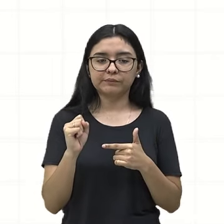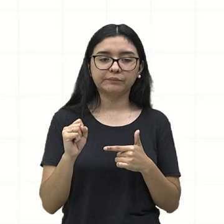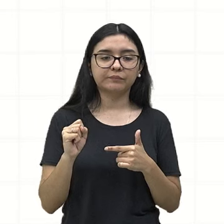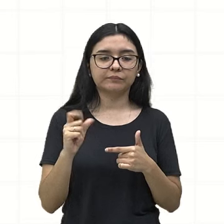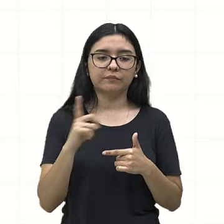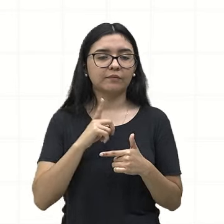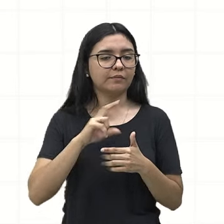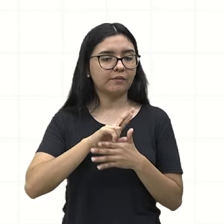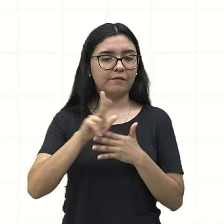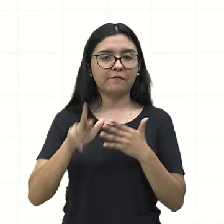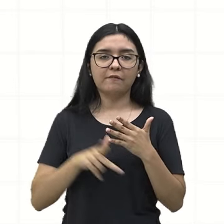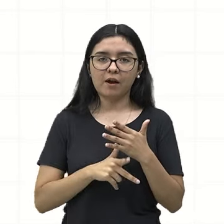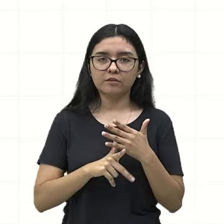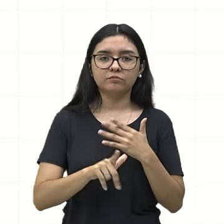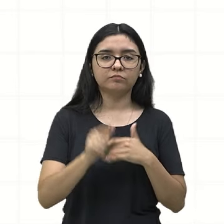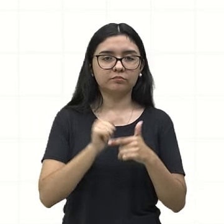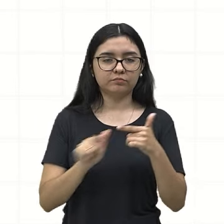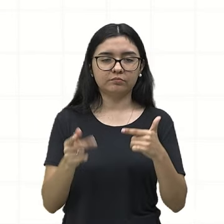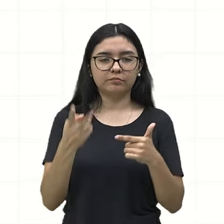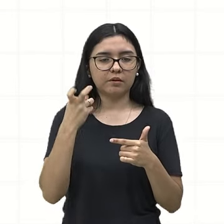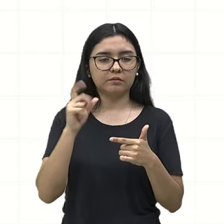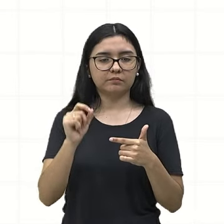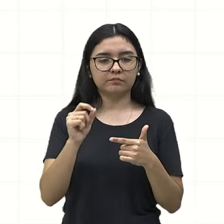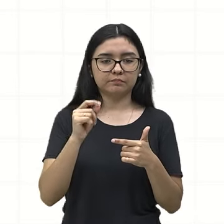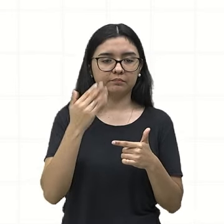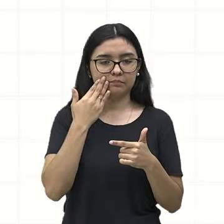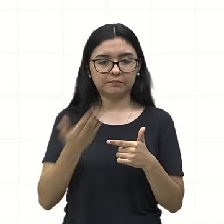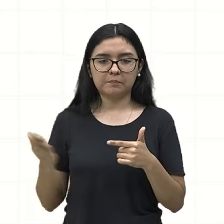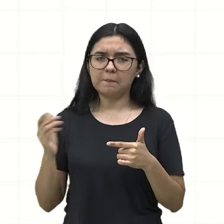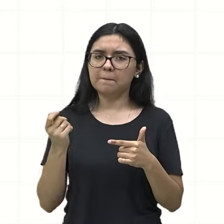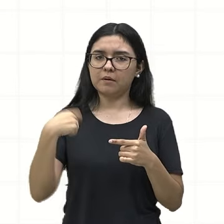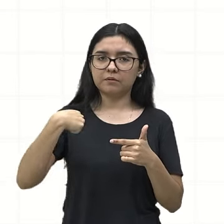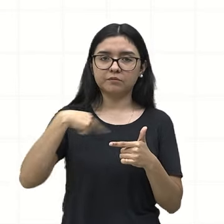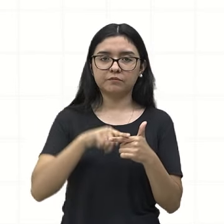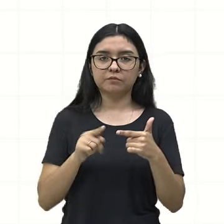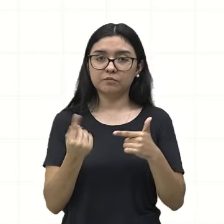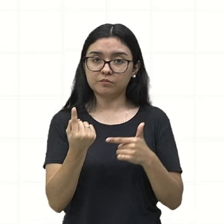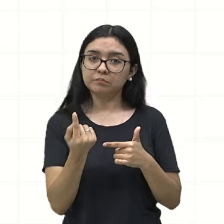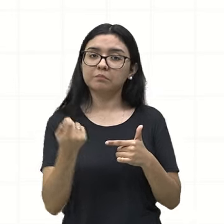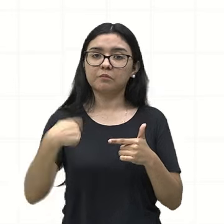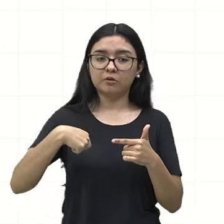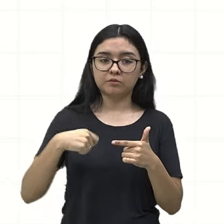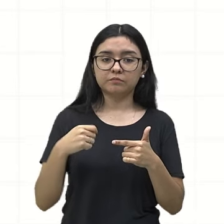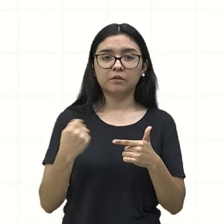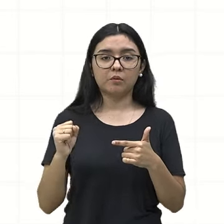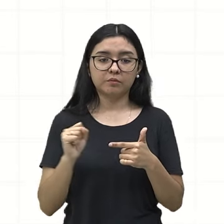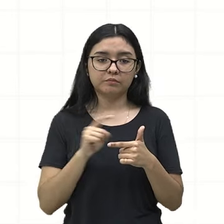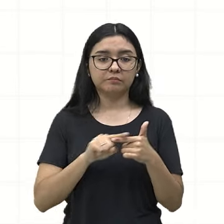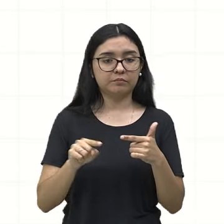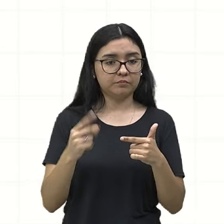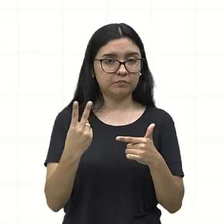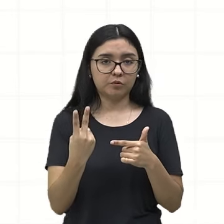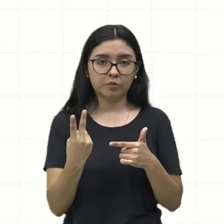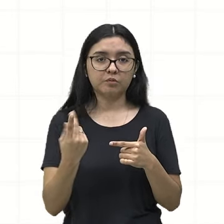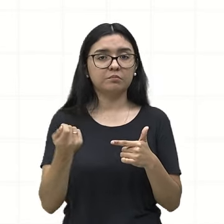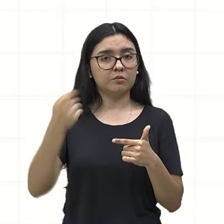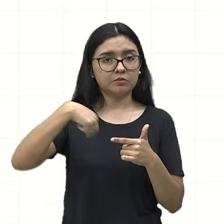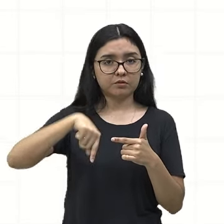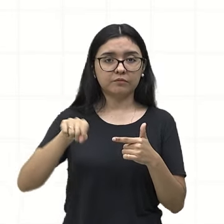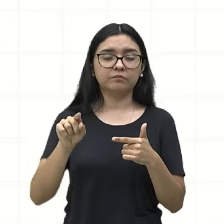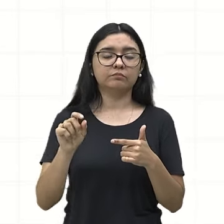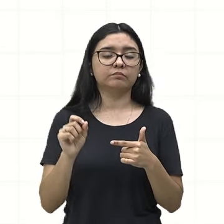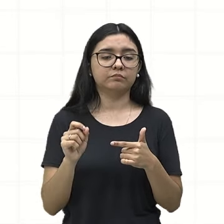tem vários divisores, acompanha só aqui comigo. Posso dividir o número 8 por 1? Claro, 8 dividido por 1 dá 8. Posso dividir por 2? Claro, 8